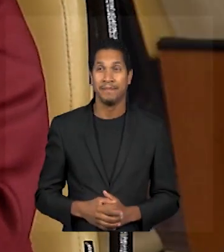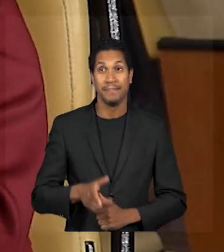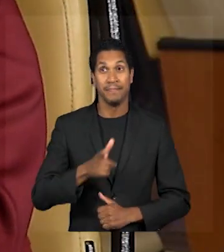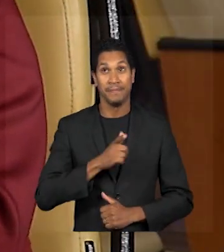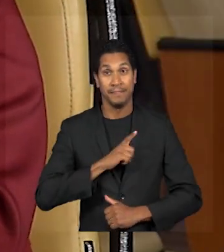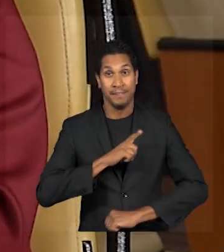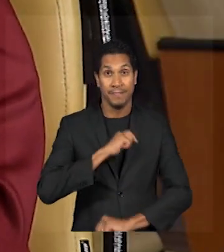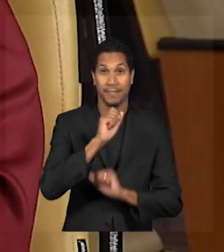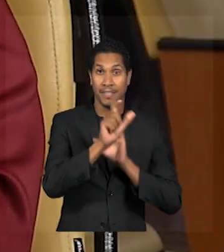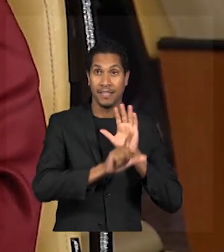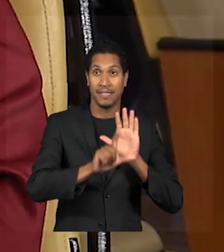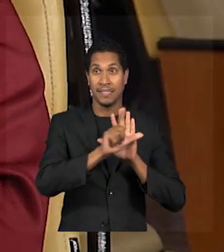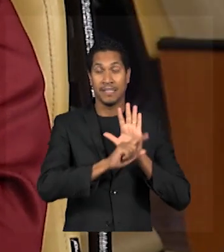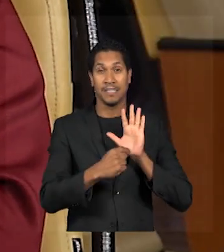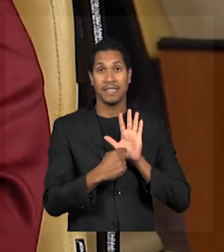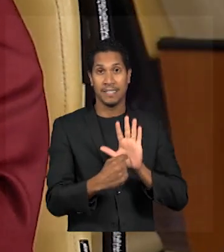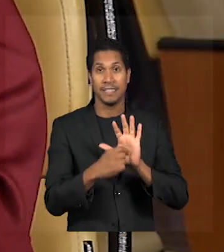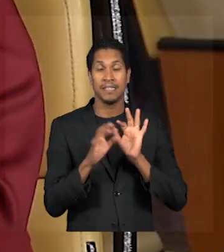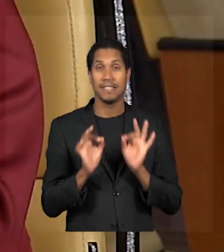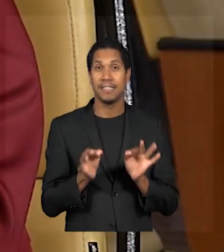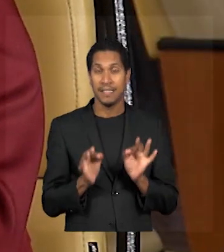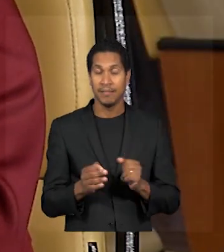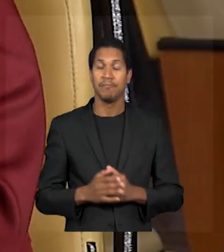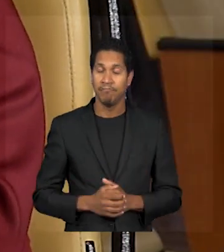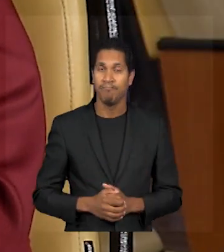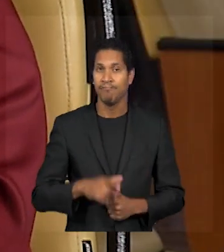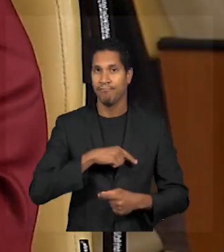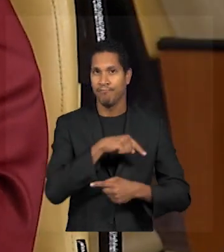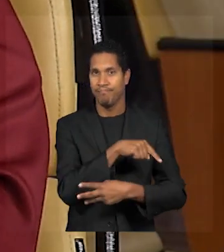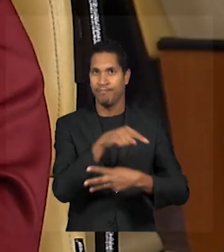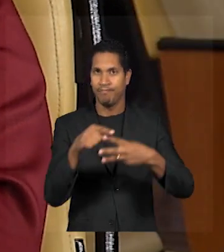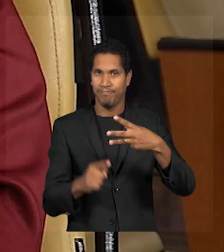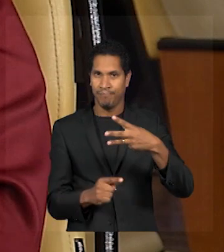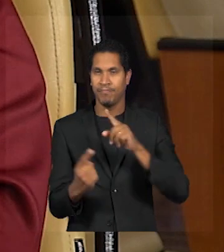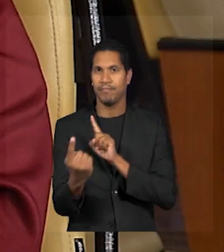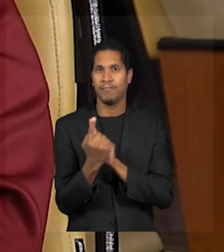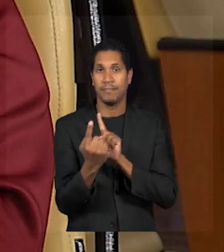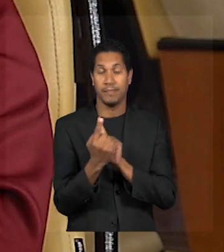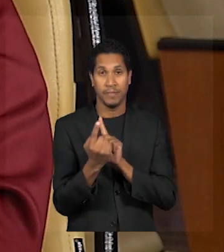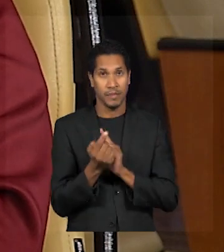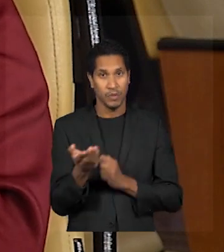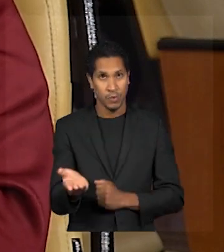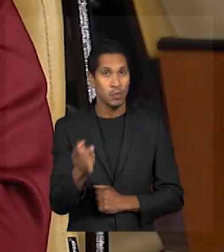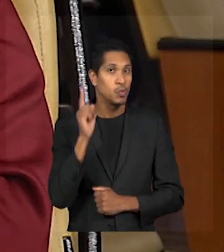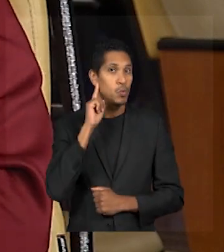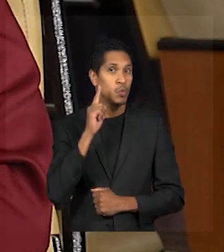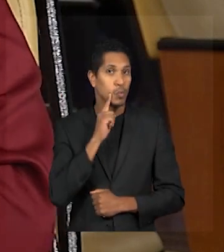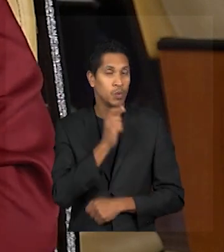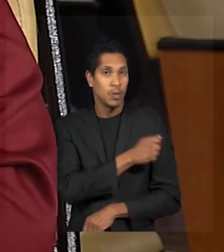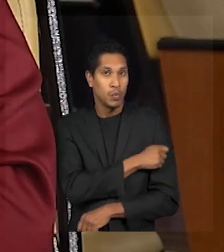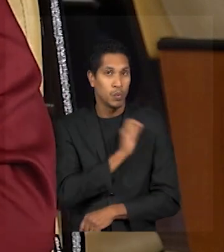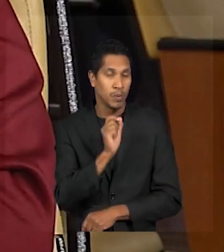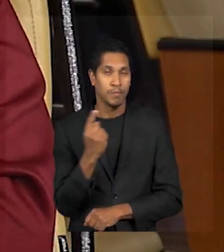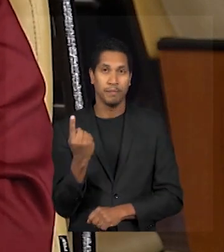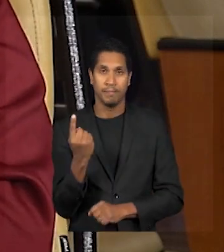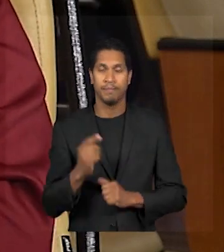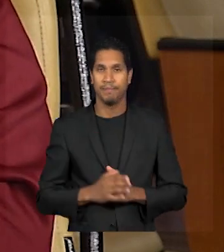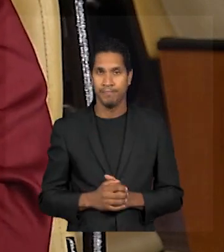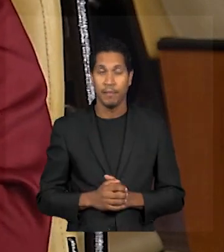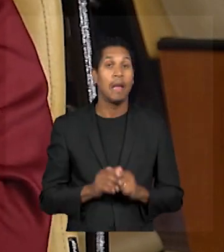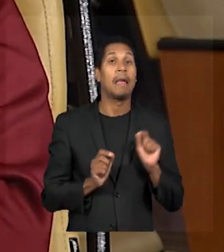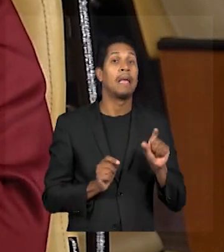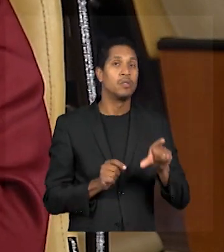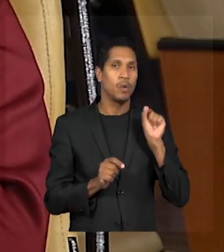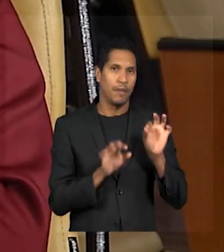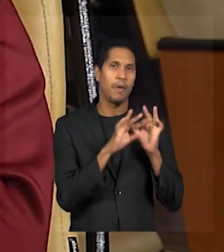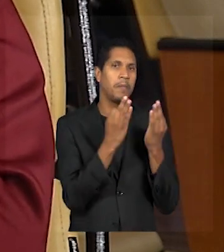nossa legislação, a legislação municipal, ela prevê 3 tipos de atendimento para o aluno surdo. O primeiro, e quem escolhe isso